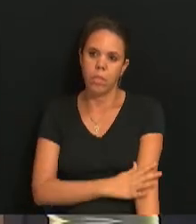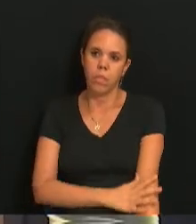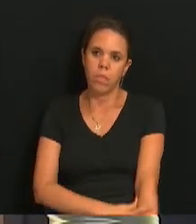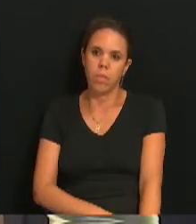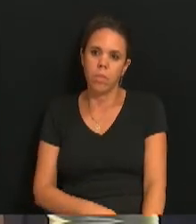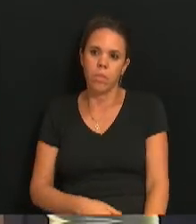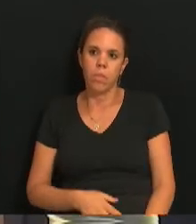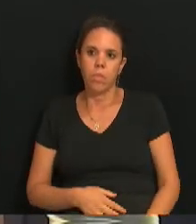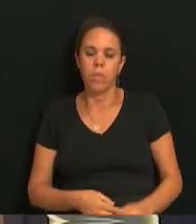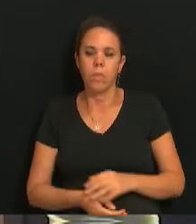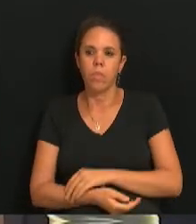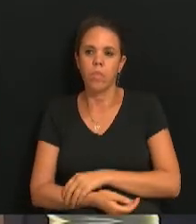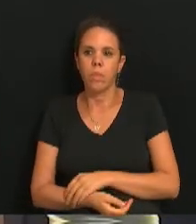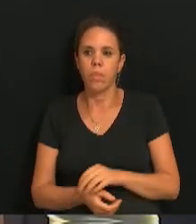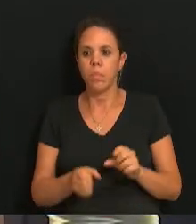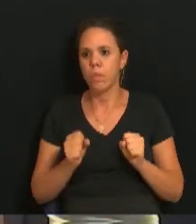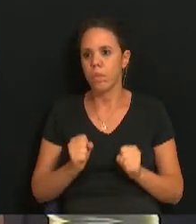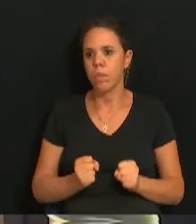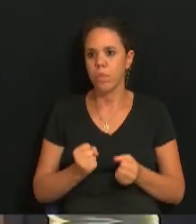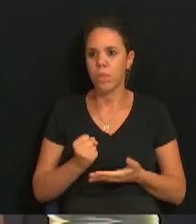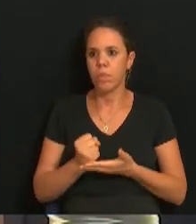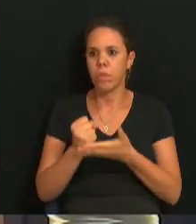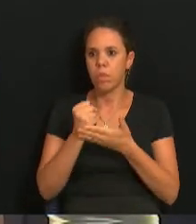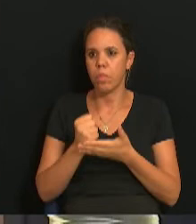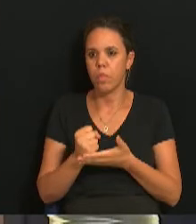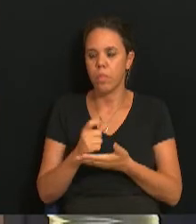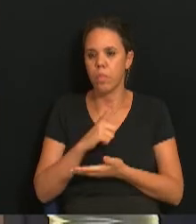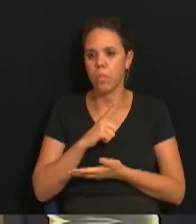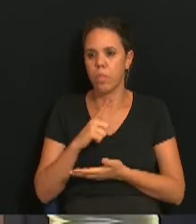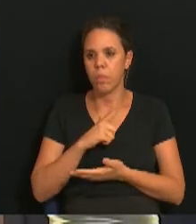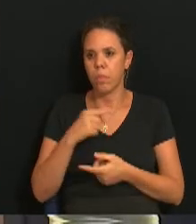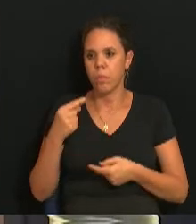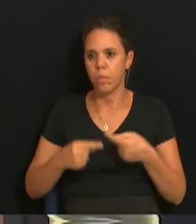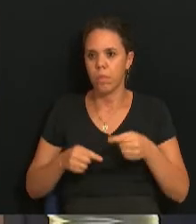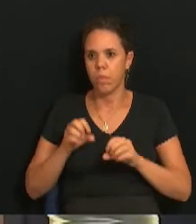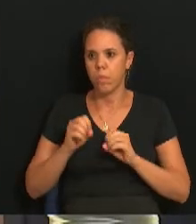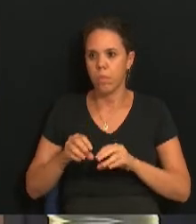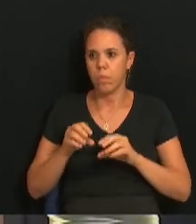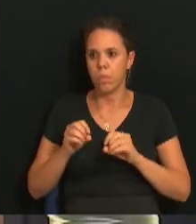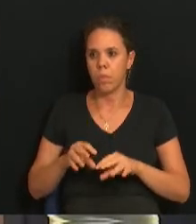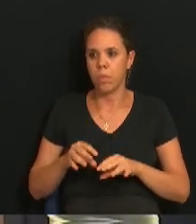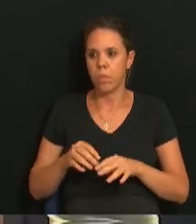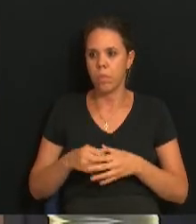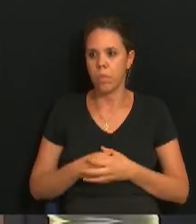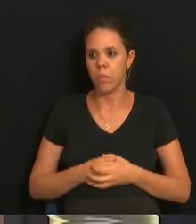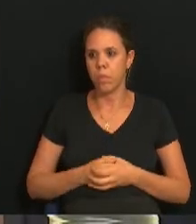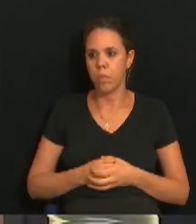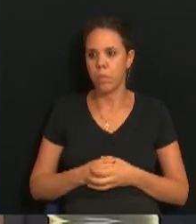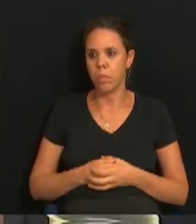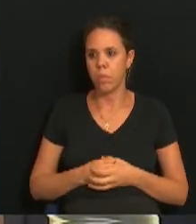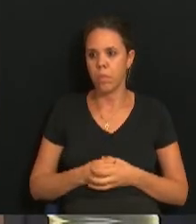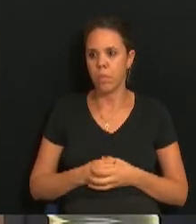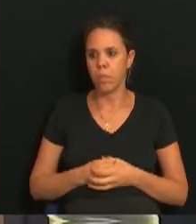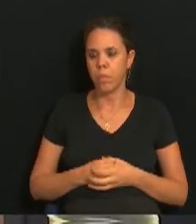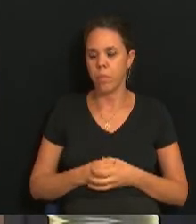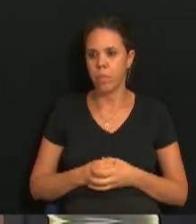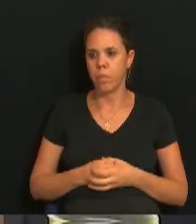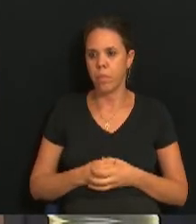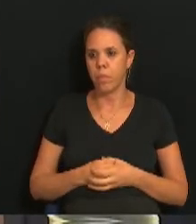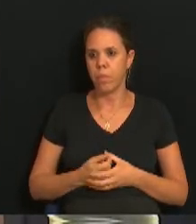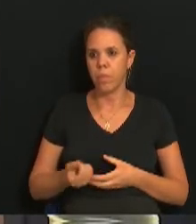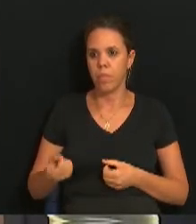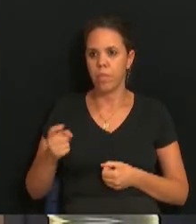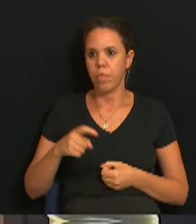enfim, né, de poder ajudar a gente ter uma política educacional mais fortalecida. Tá bom? Então, eu vou retomar aqui